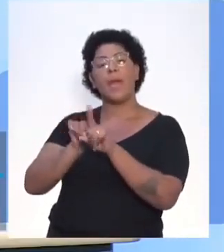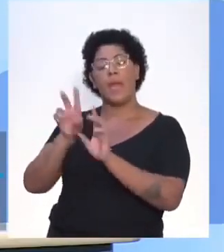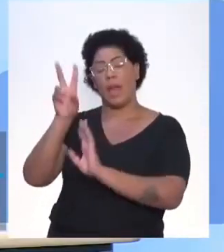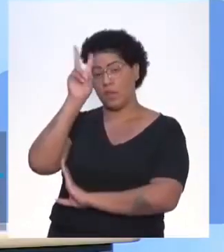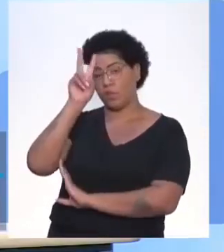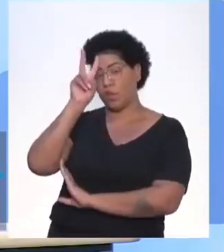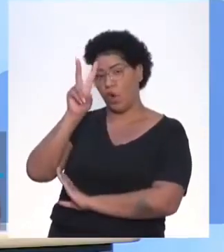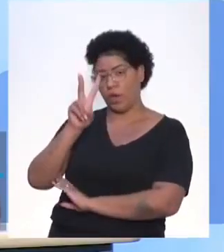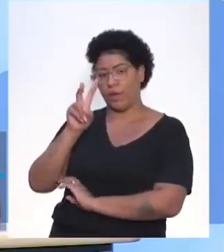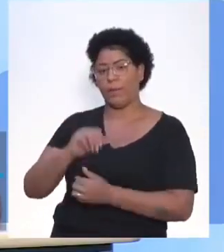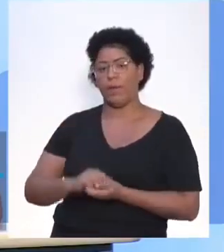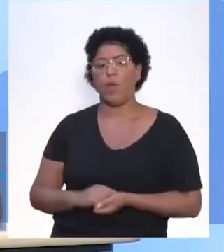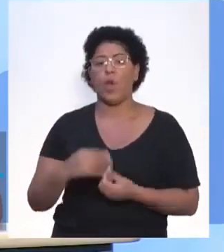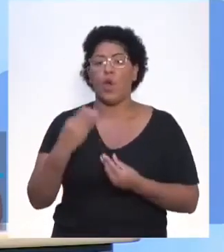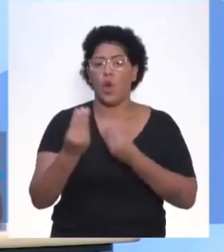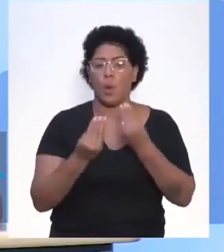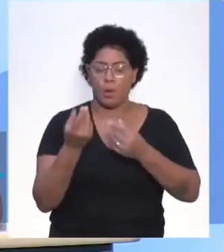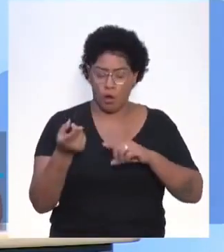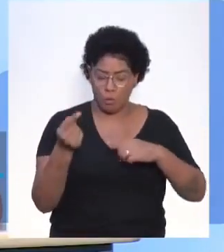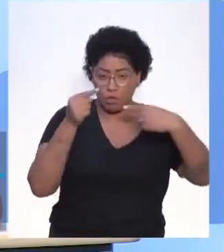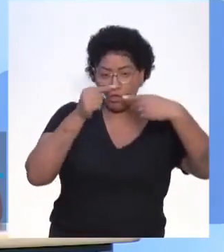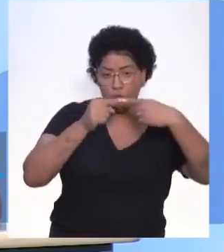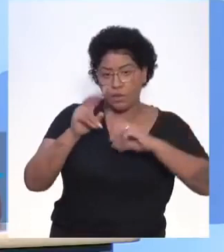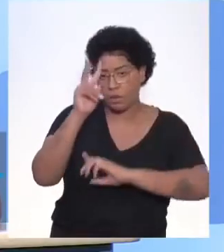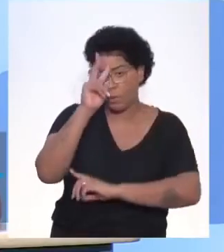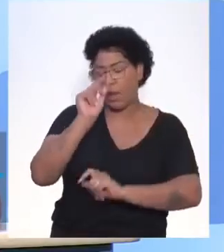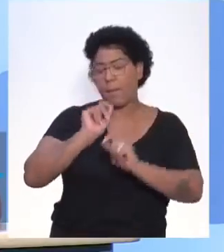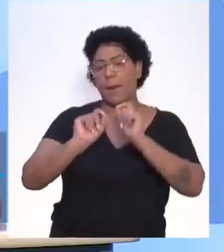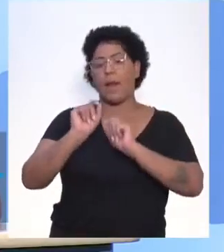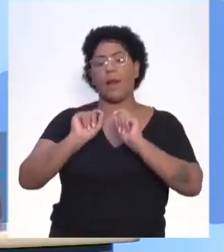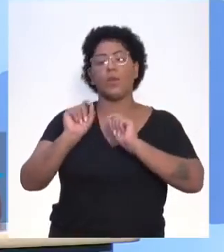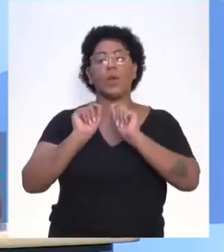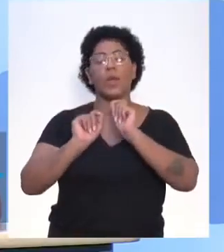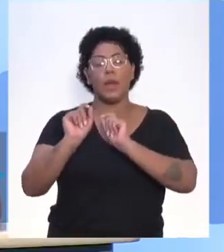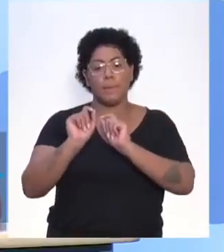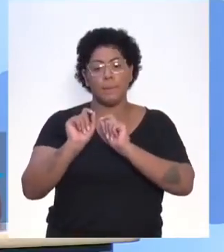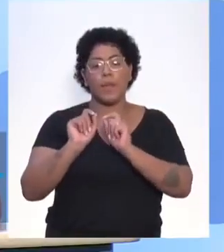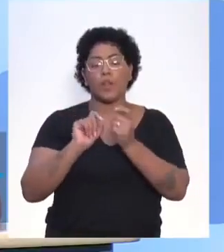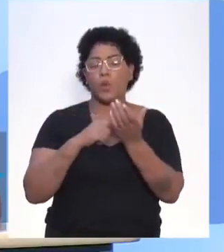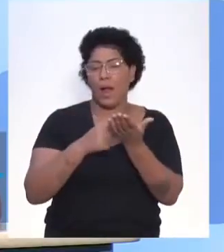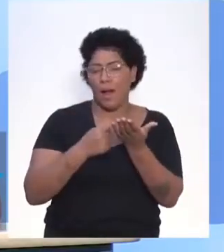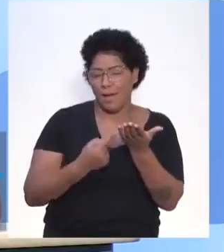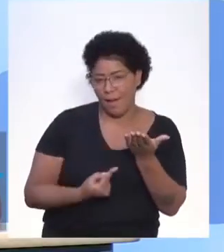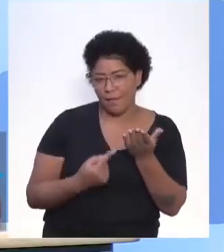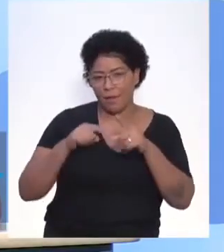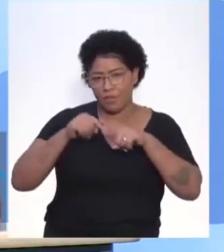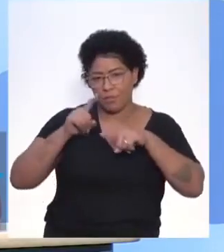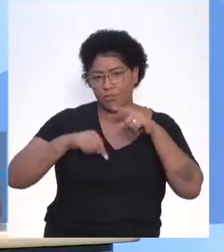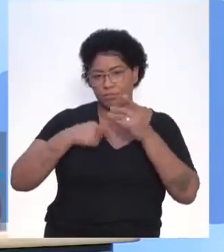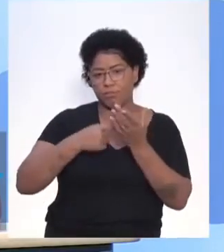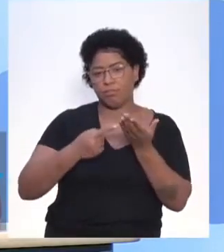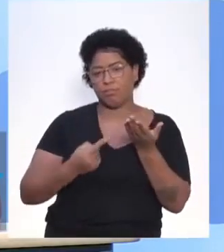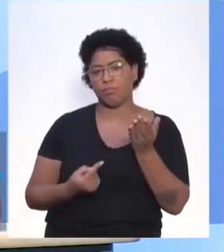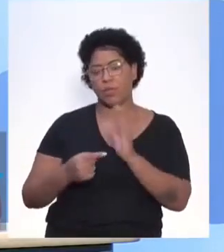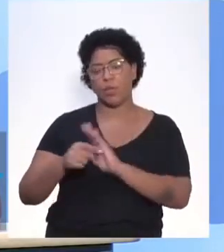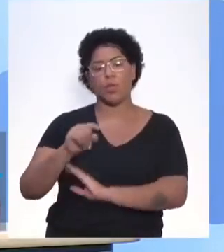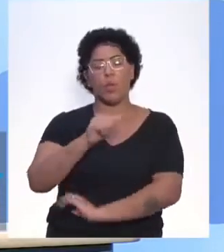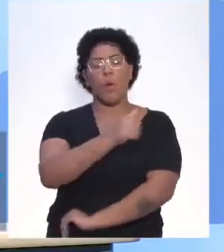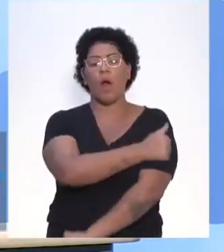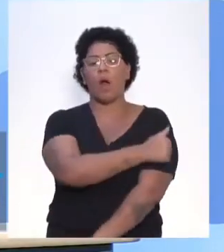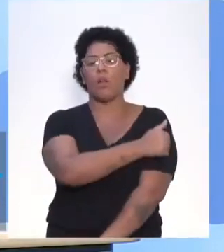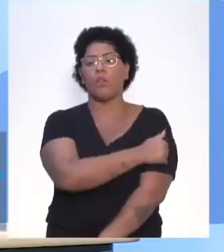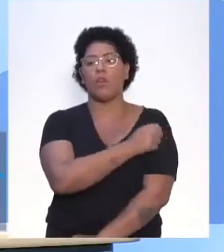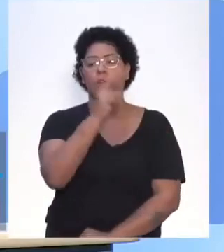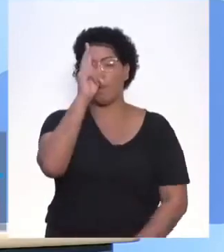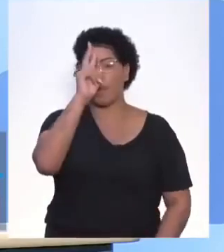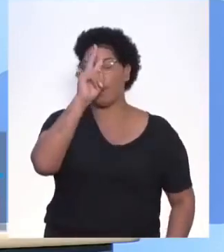retomada aqui, como é o objetivo da nossa aula, vendo, a partir do caderno do aluno, alguns dos episódios,